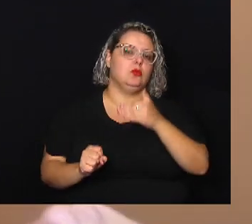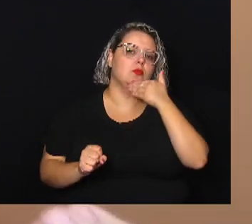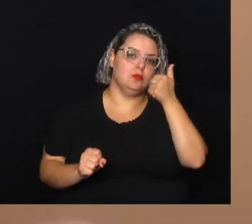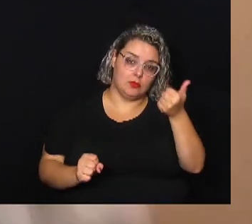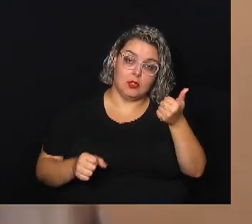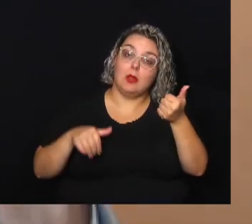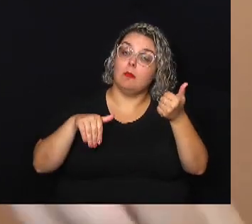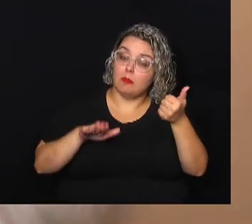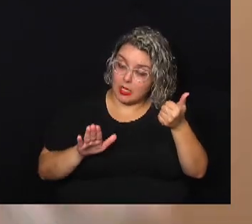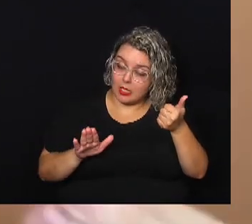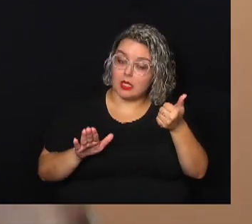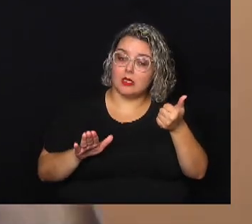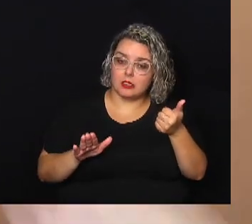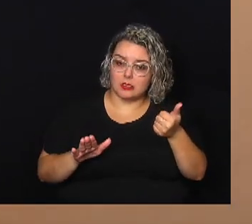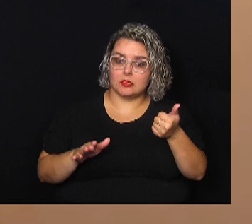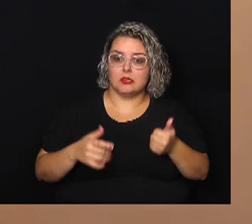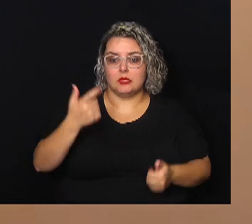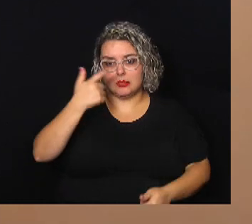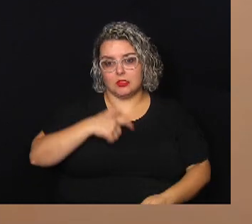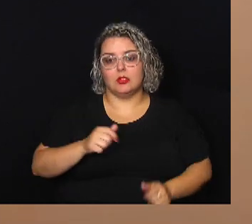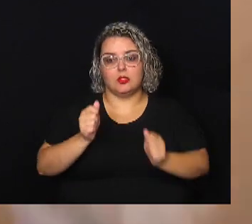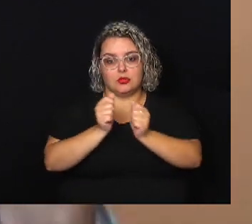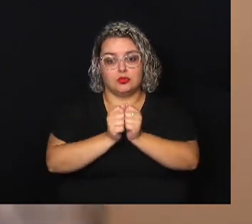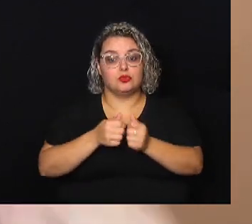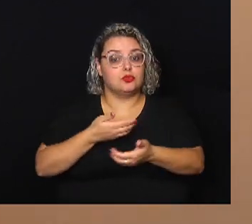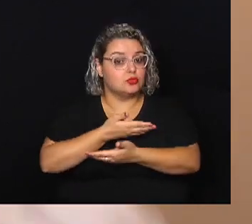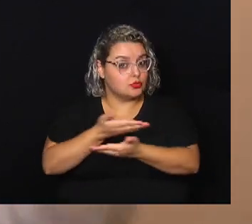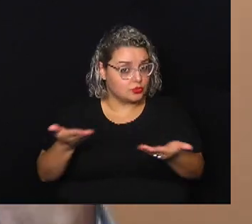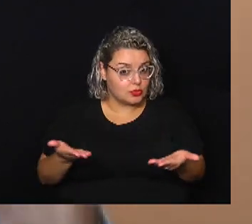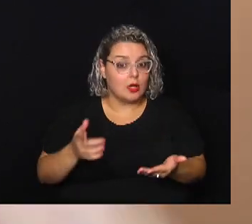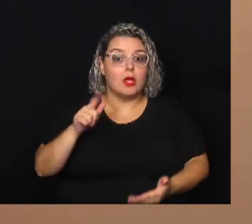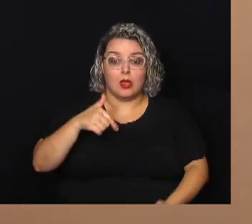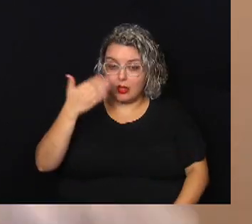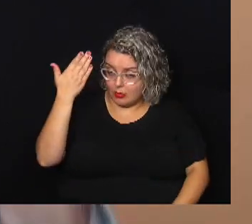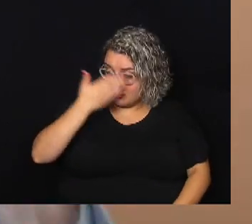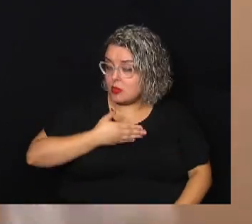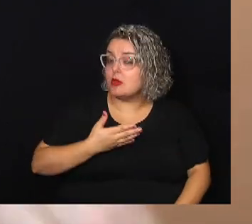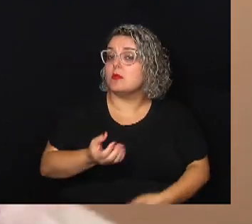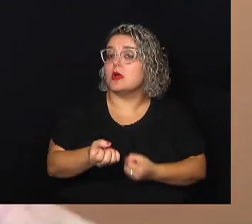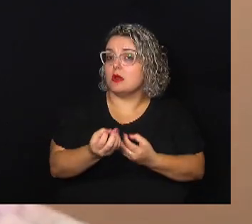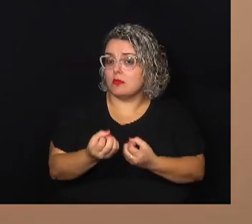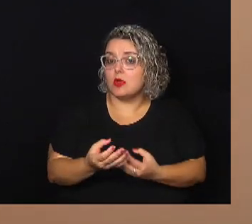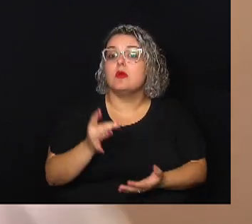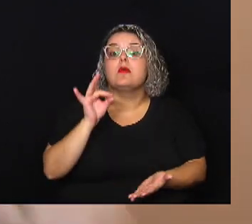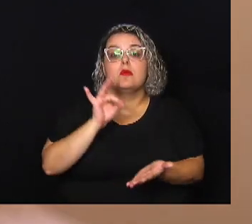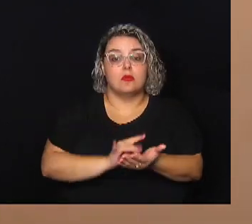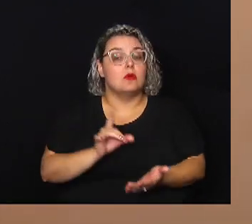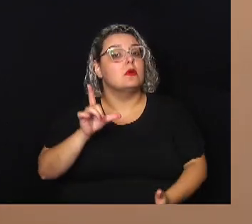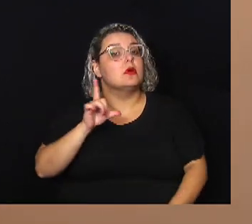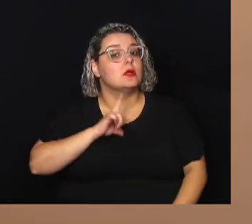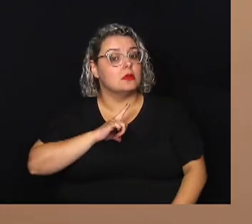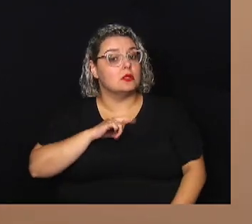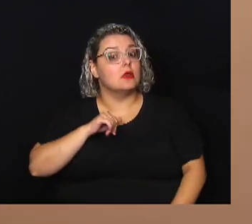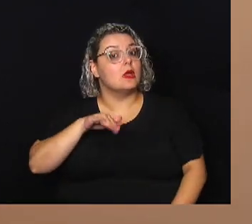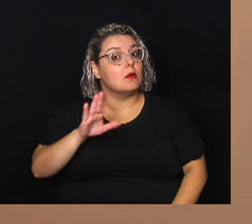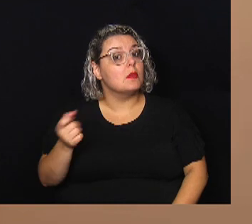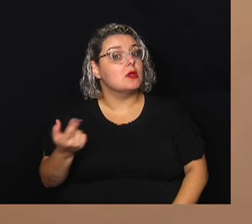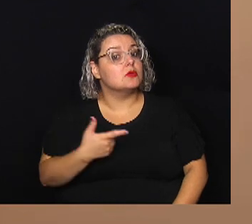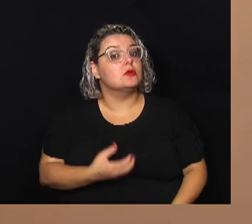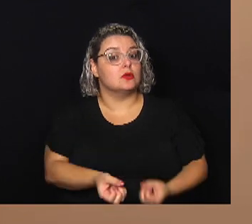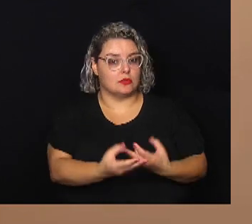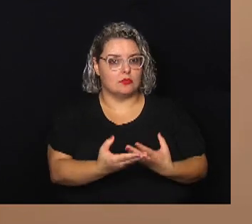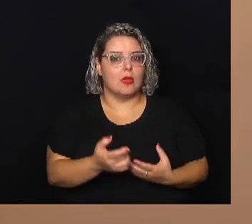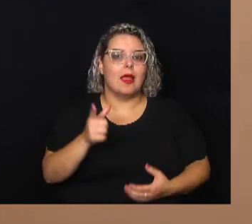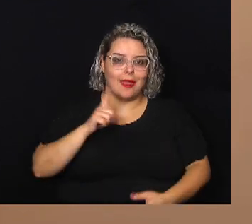muito. Eu estar aqui agora falando por vocês é uma prova de que a informação existe, mas mais do que informação é o